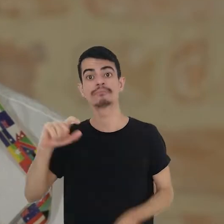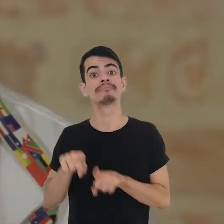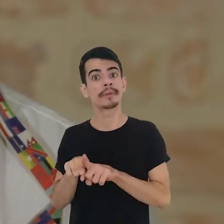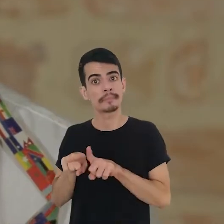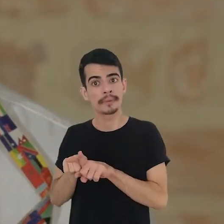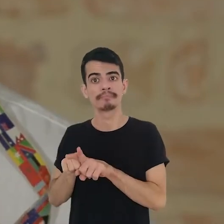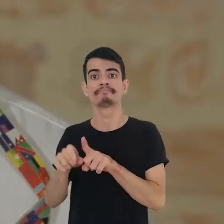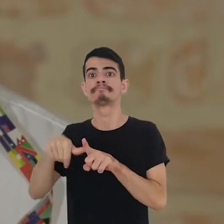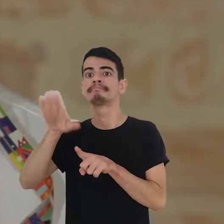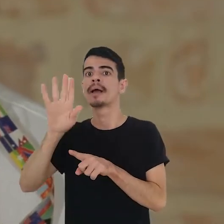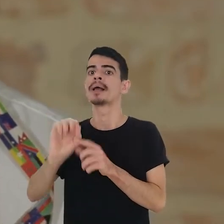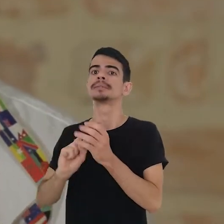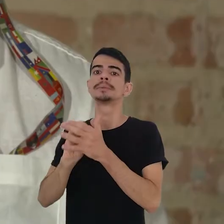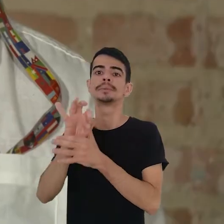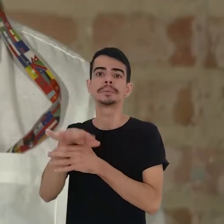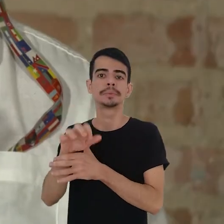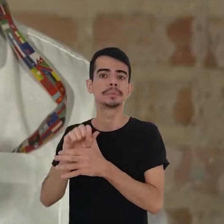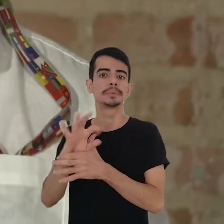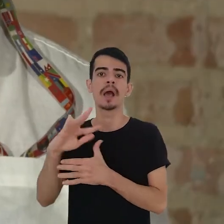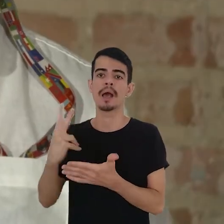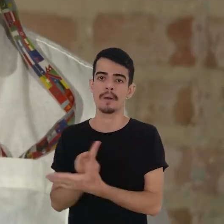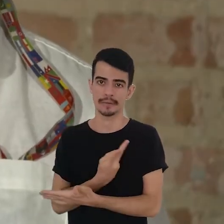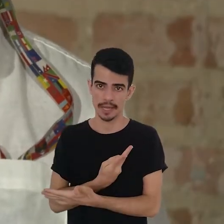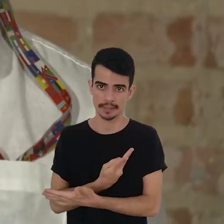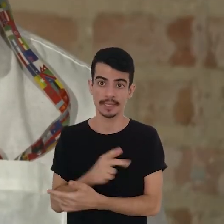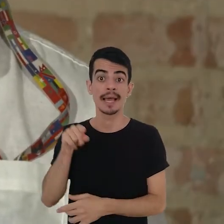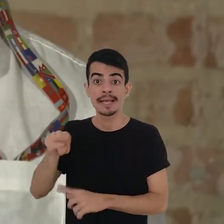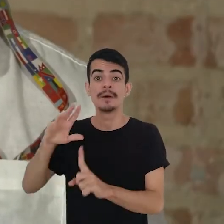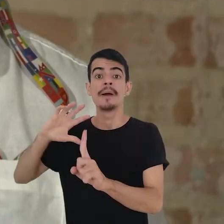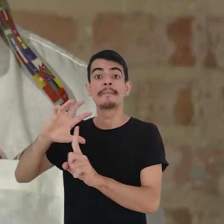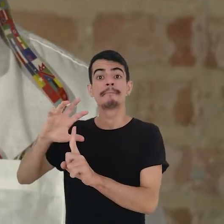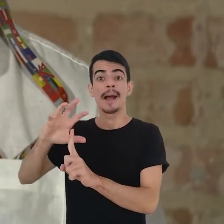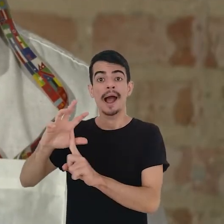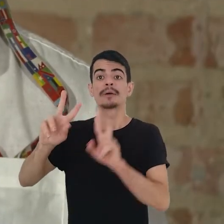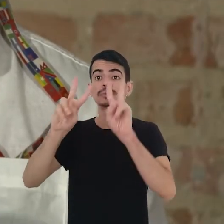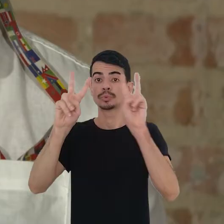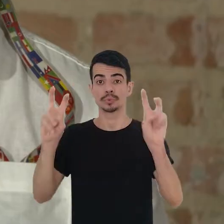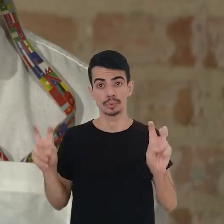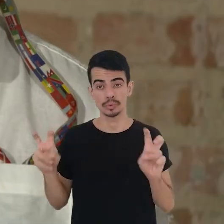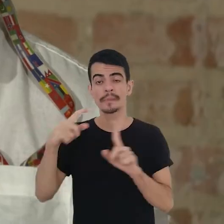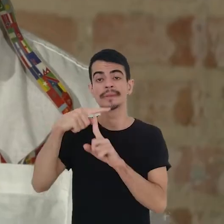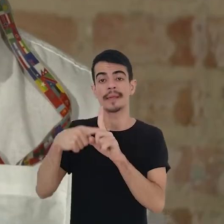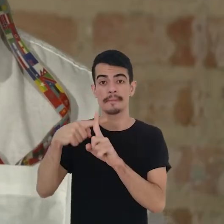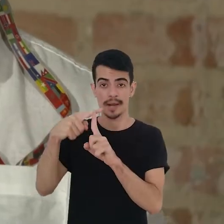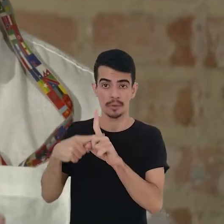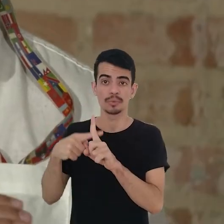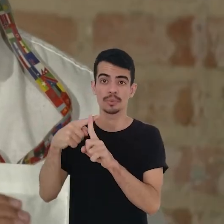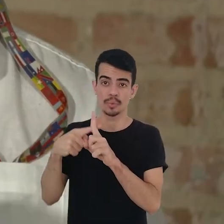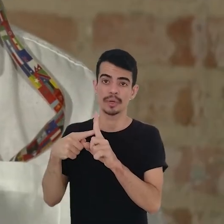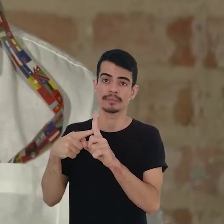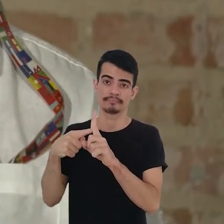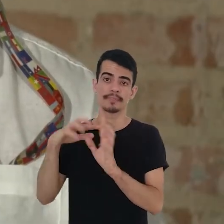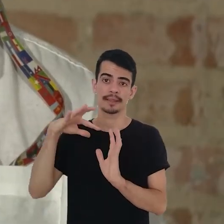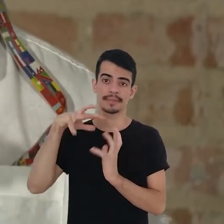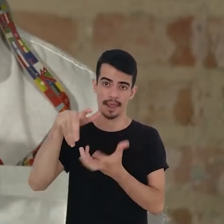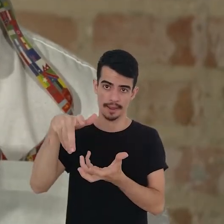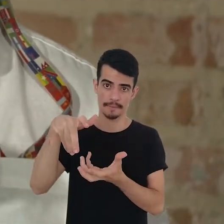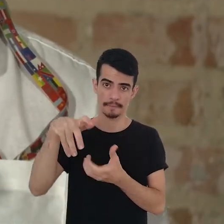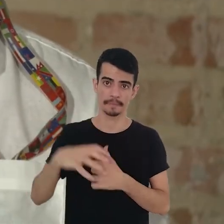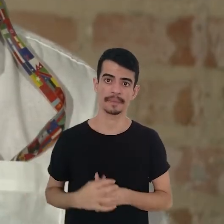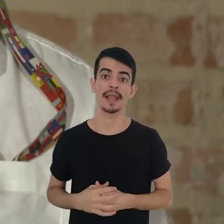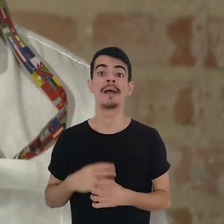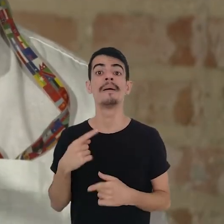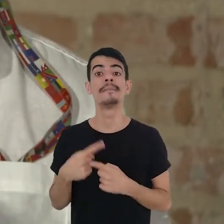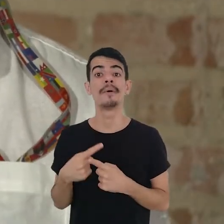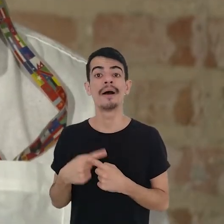tem um grande impacto, tanto na questão da temperatura da Terra, porque o vulcanismo